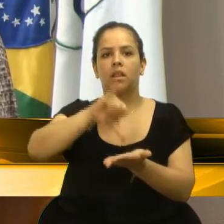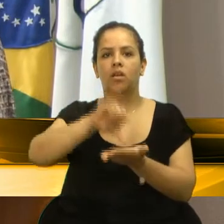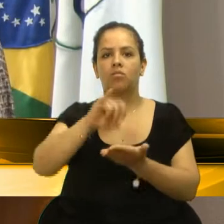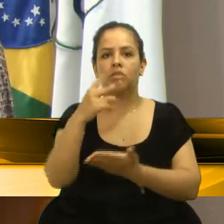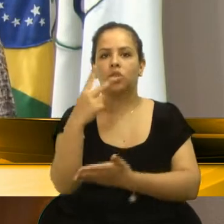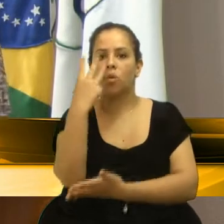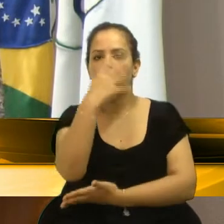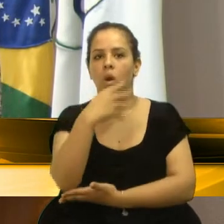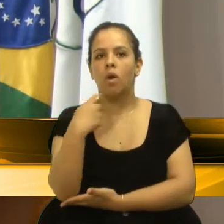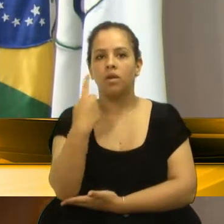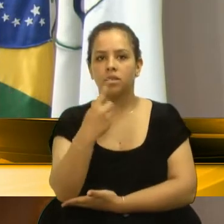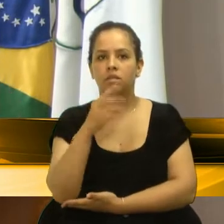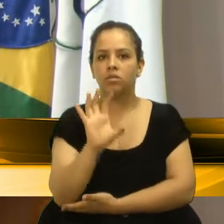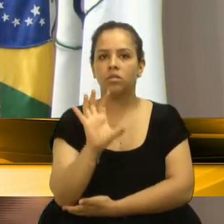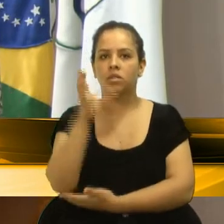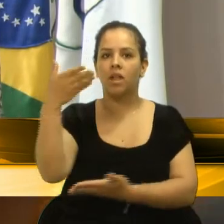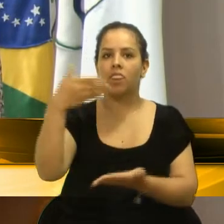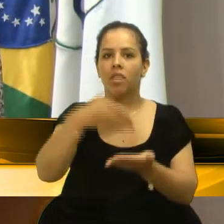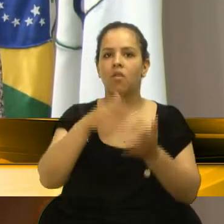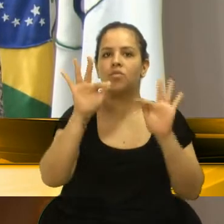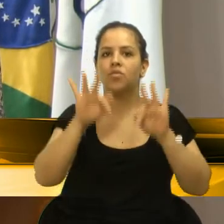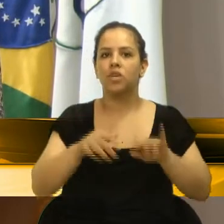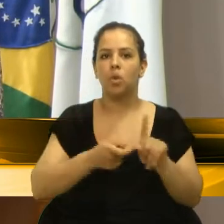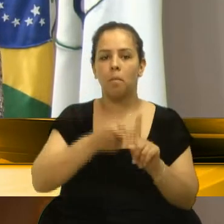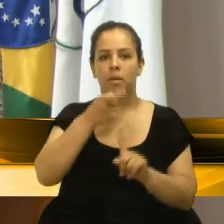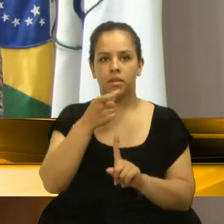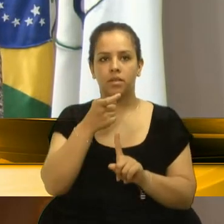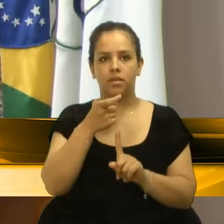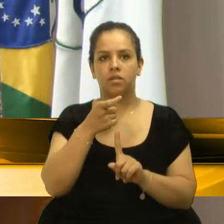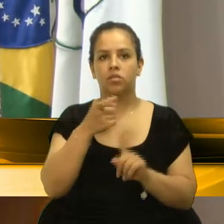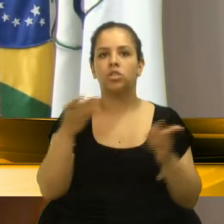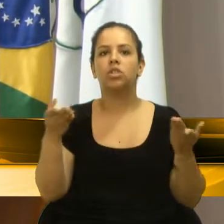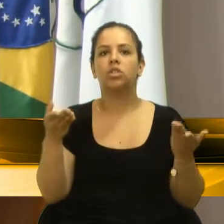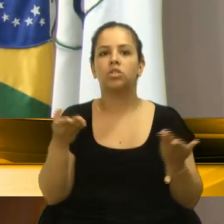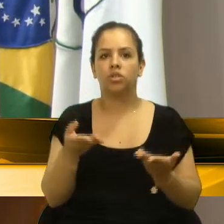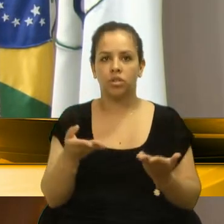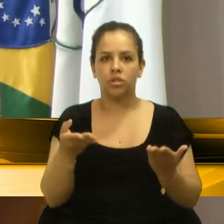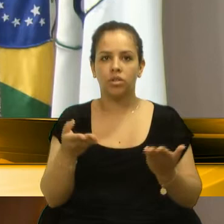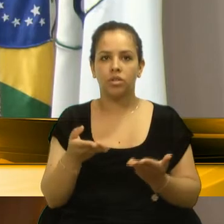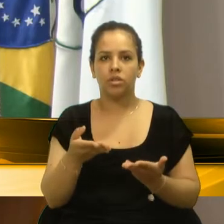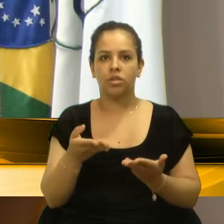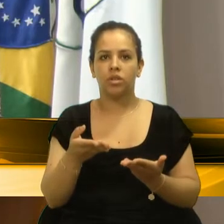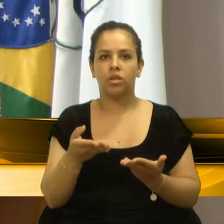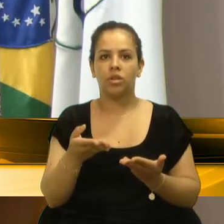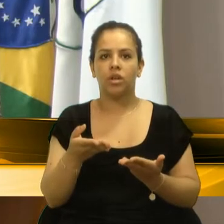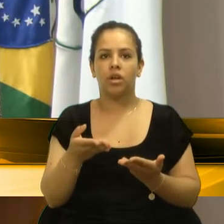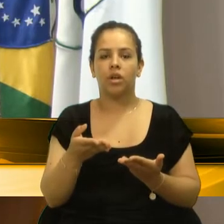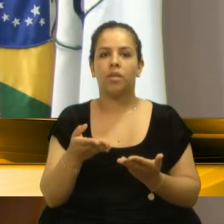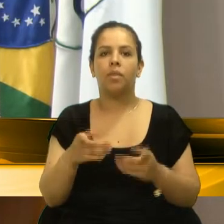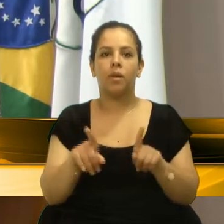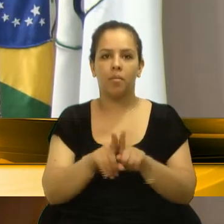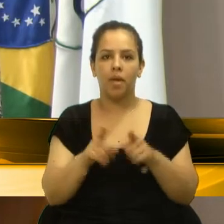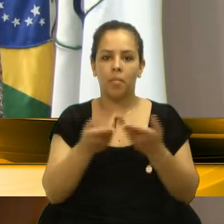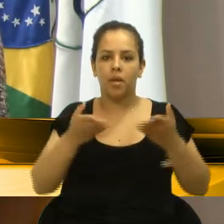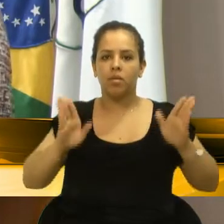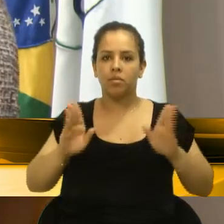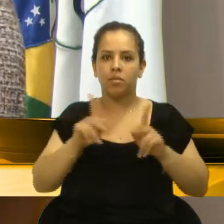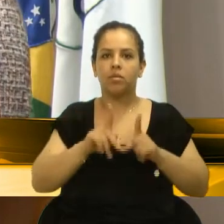deveria ocorrer até o final do mês, e já está atendendo a população, e isso é